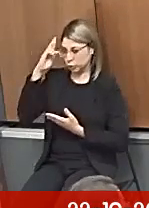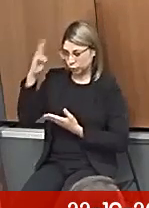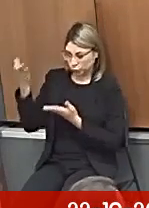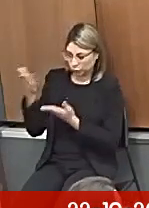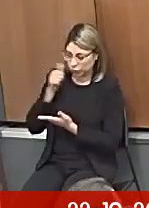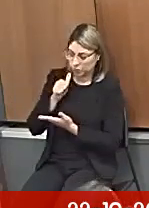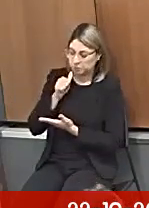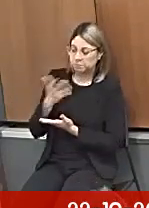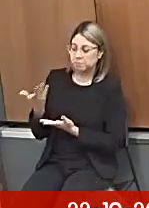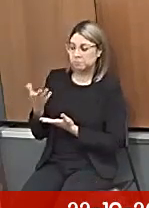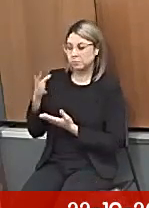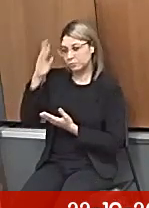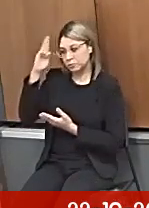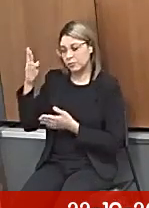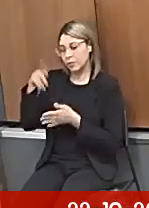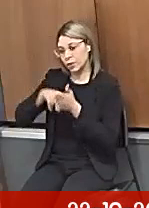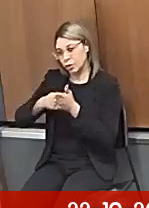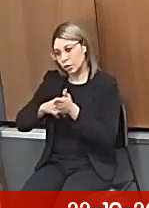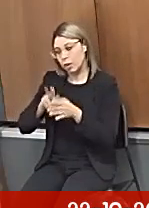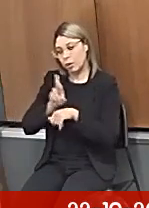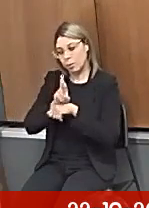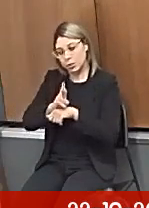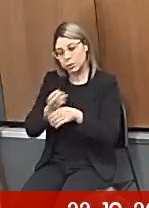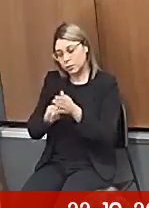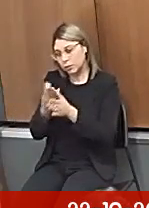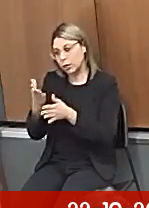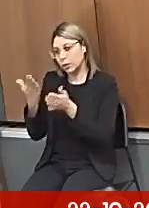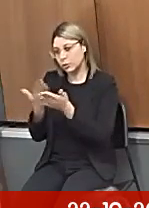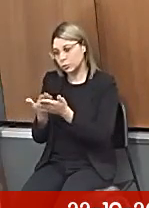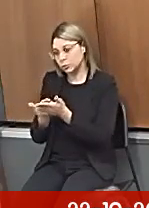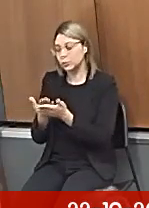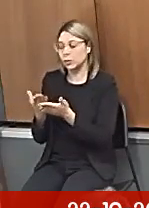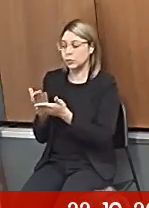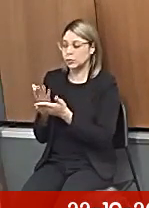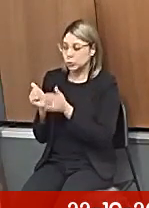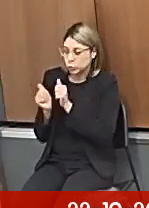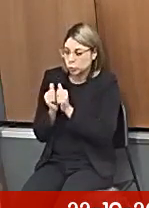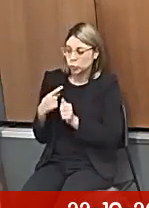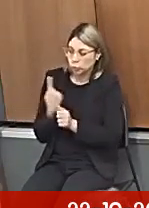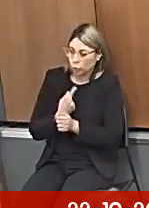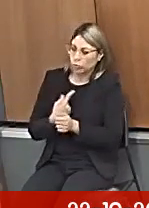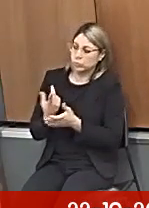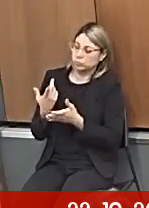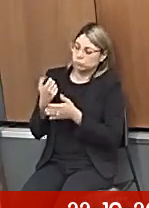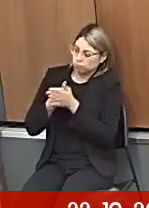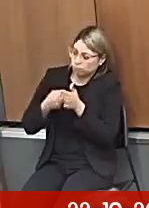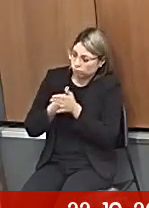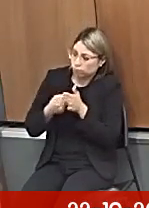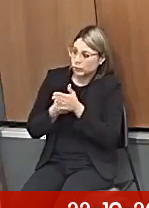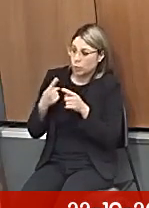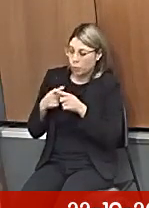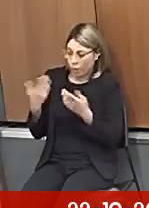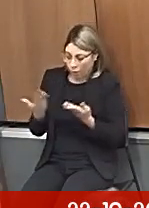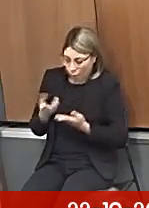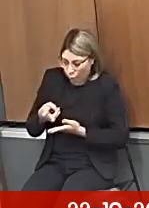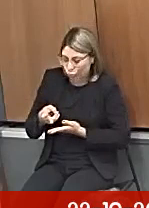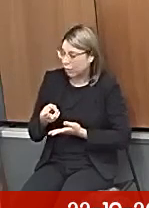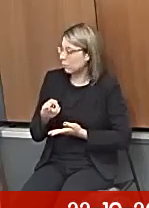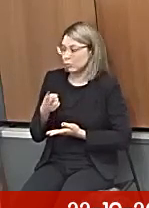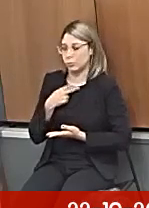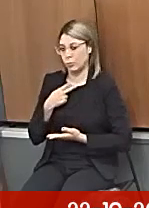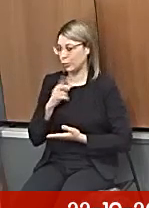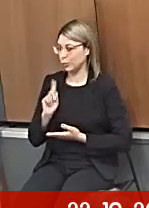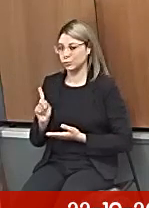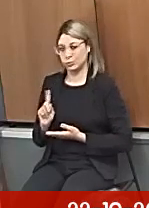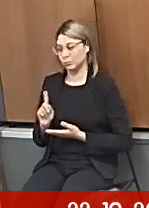sindicato que representa tantas escolas, abrace conosco essa causa, porque, do jeito que está, não dá para continuar.